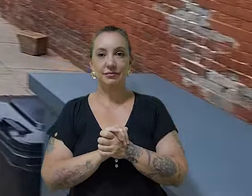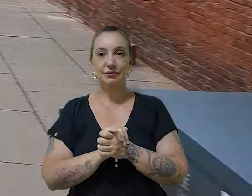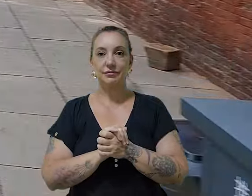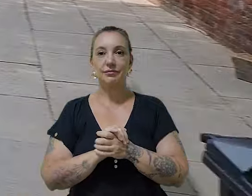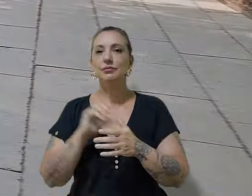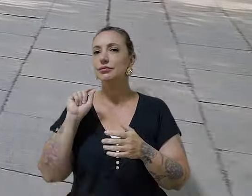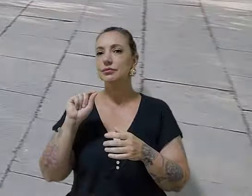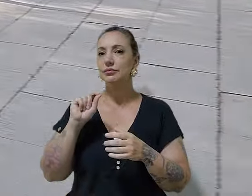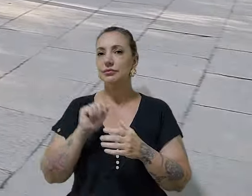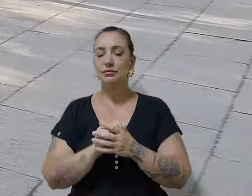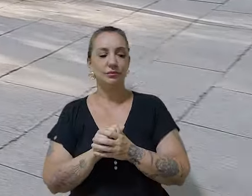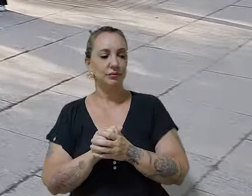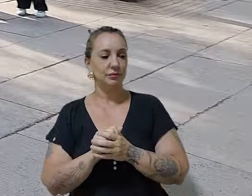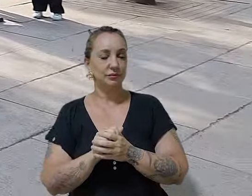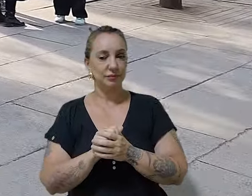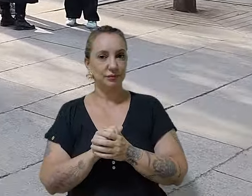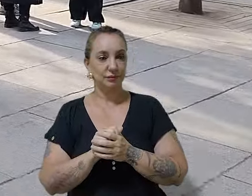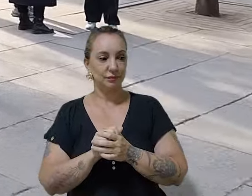Ok? Ok.